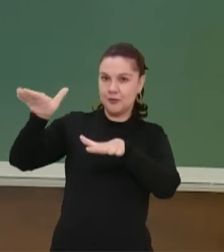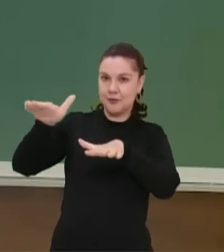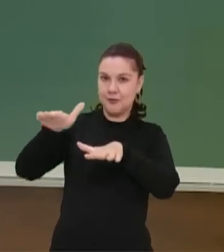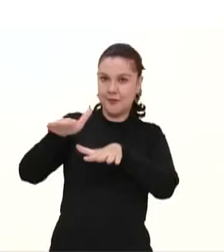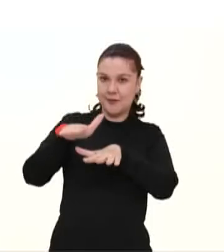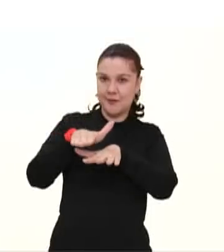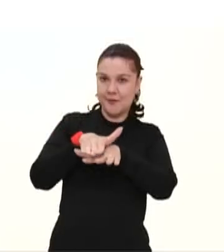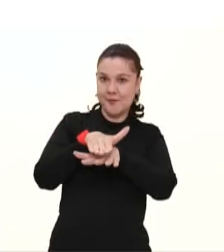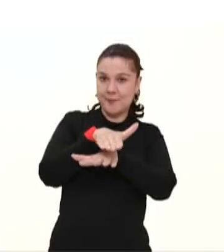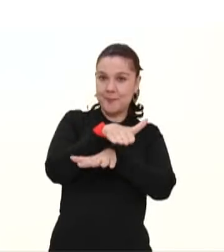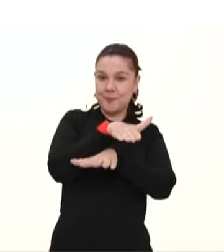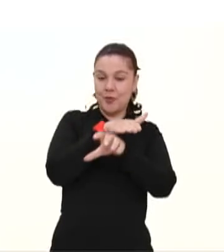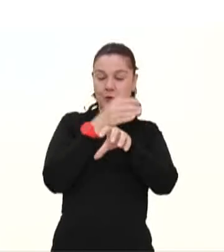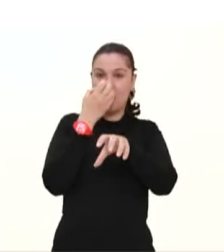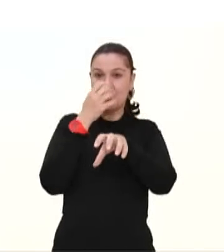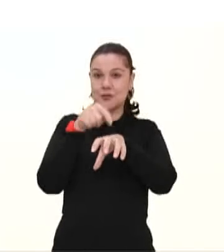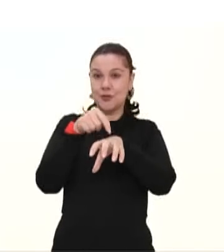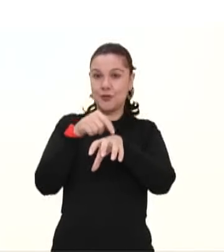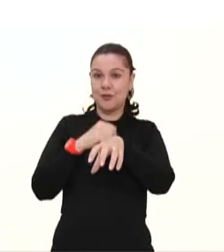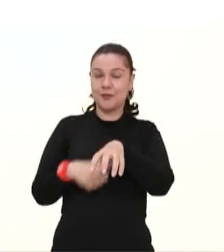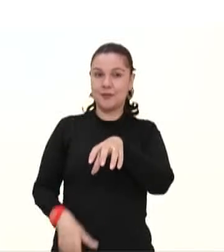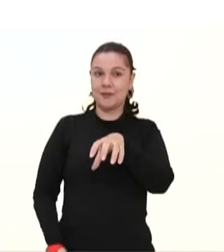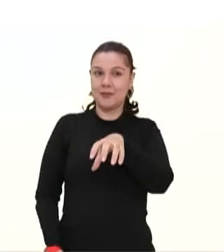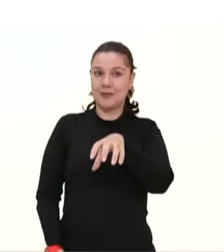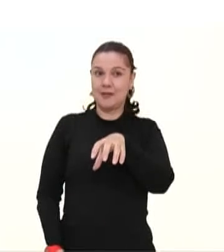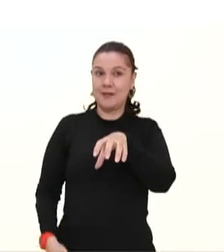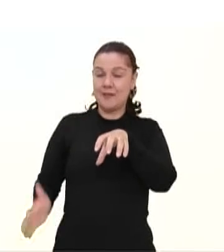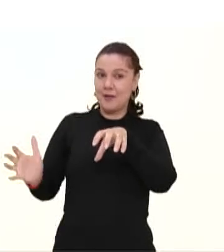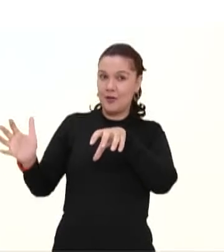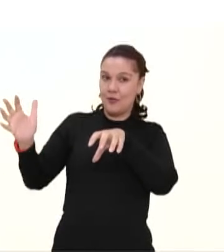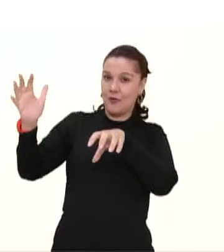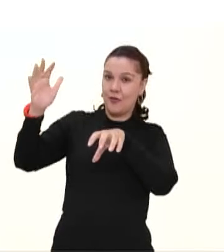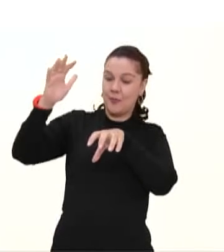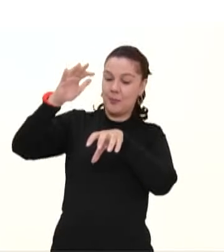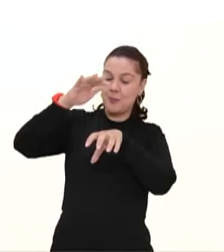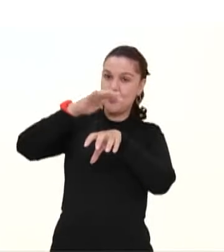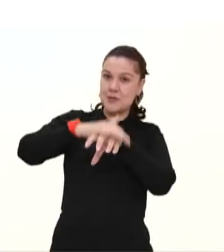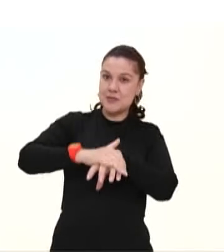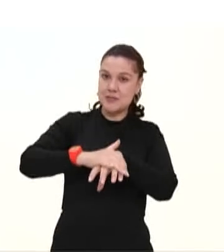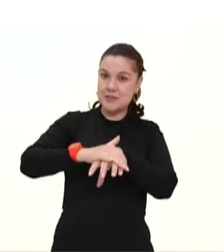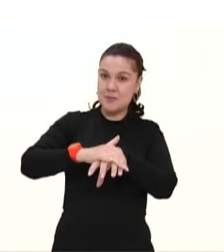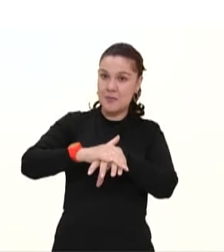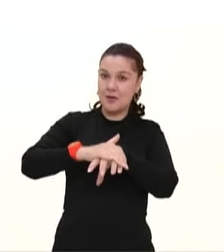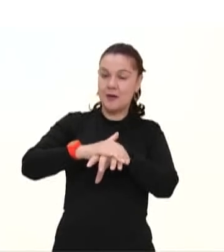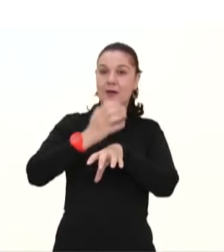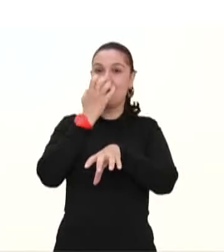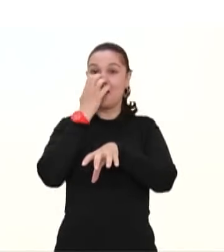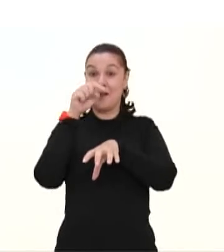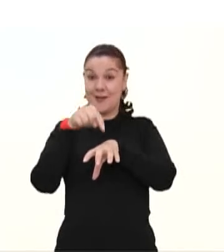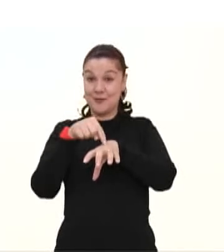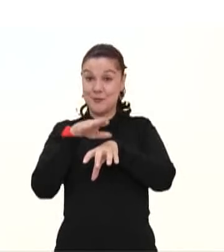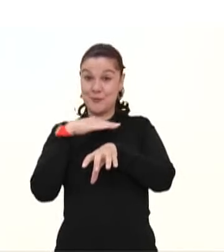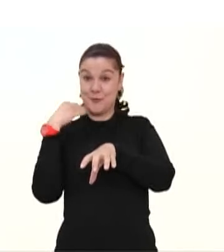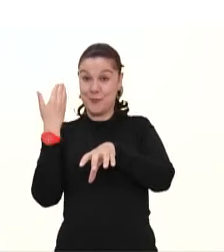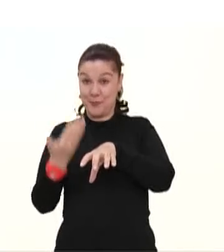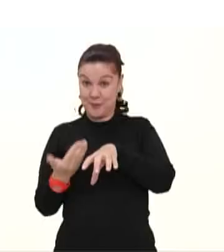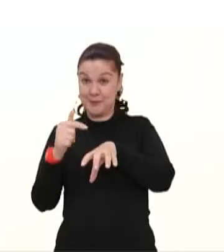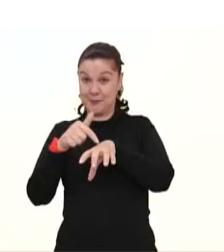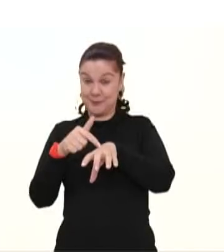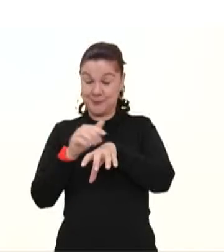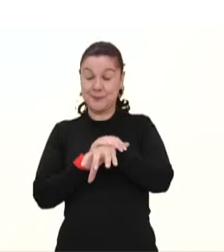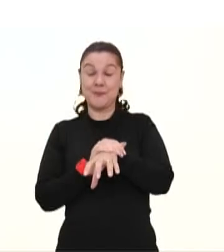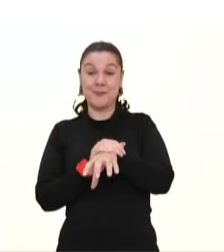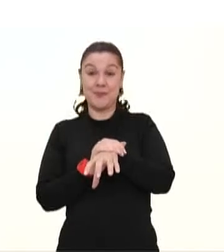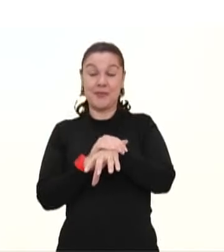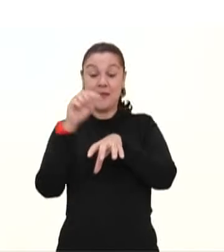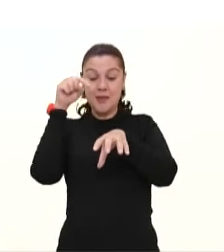lá o que pode acontecer, ó. Esses sedimentos vão acabar por se concentrando nesse ser que estava em decomposição,